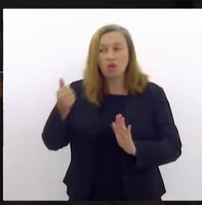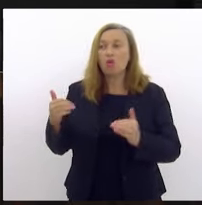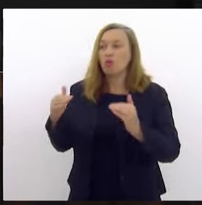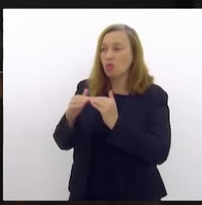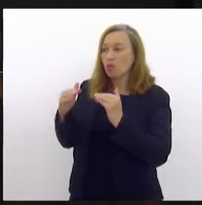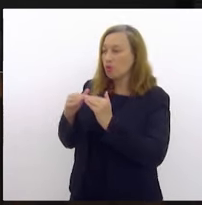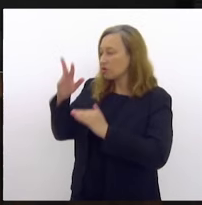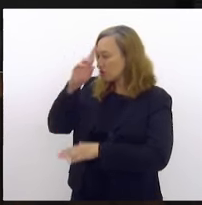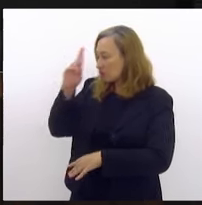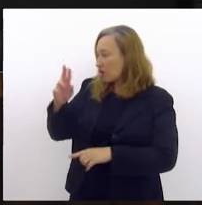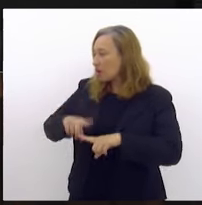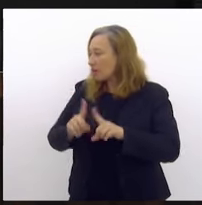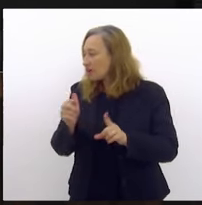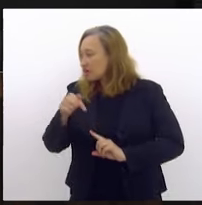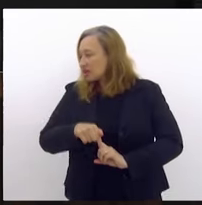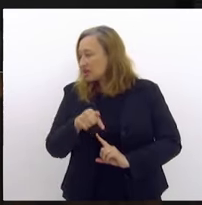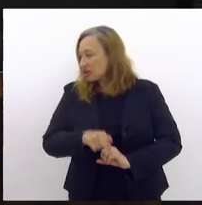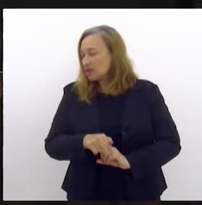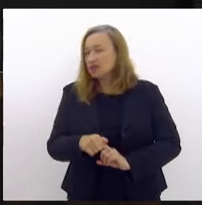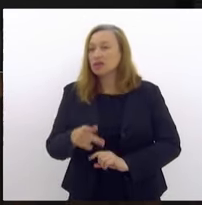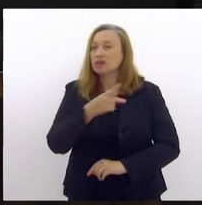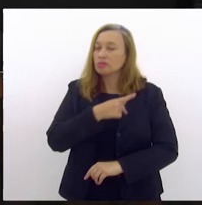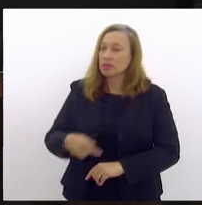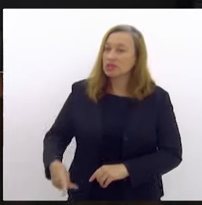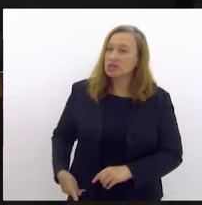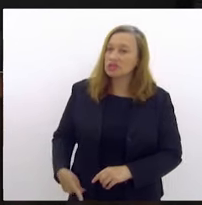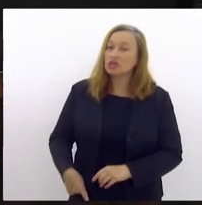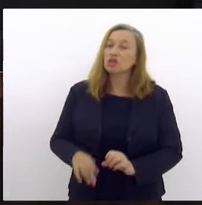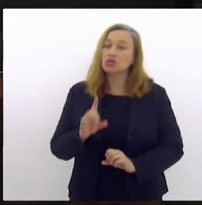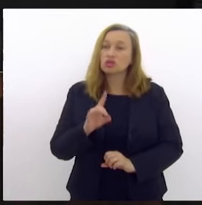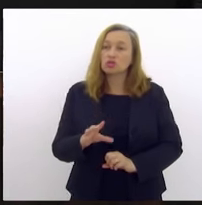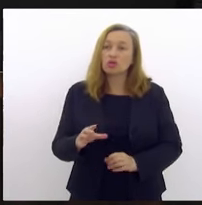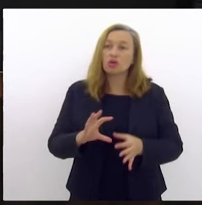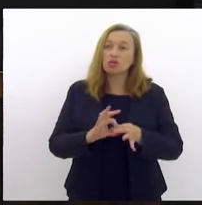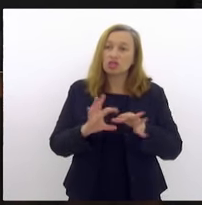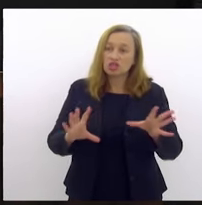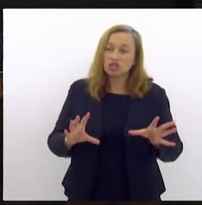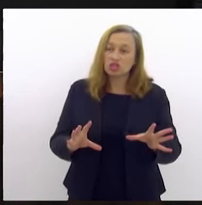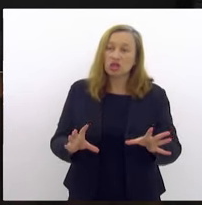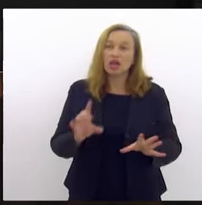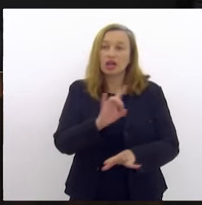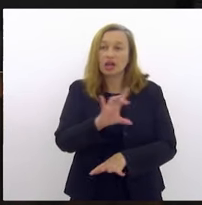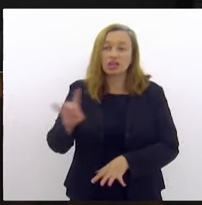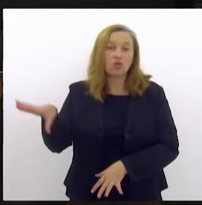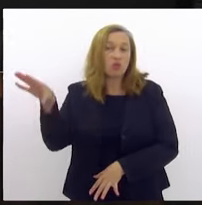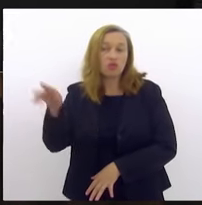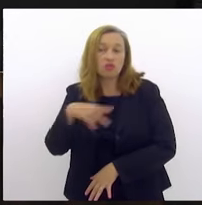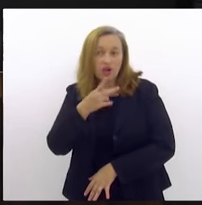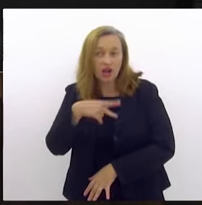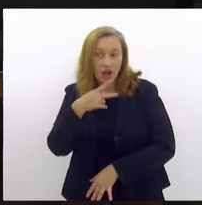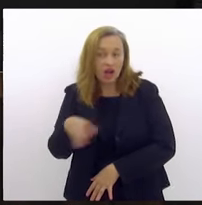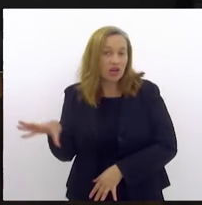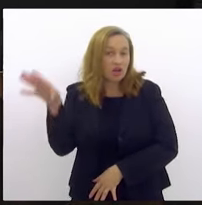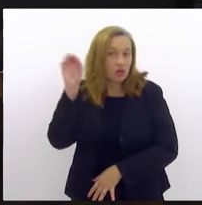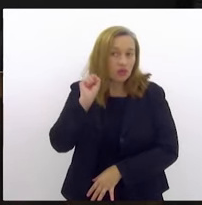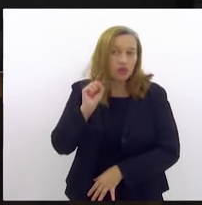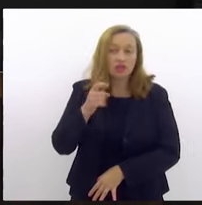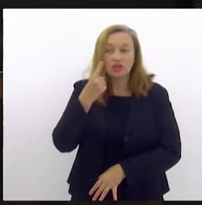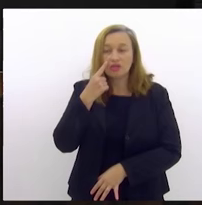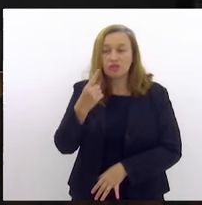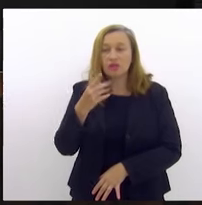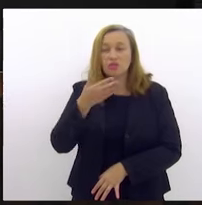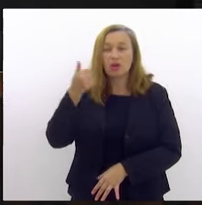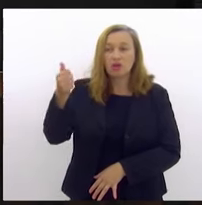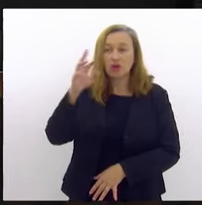Excelência, mas aqui, na qualidade de presidente, que me cabe apenas dar o microfone, ouvir e tentar partilhar, encontrar o melhor resultado aí